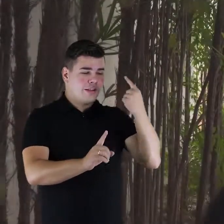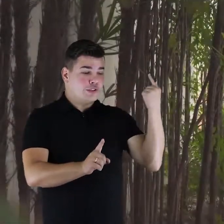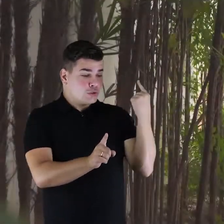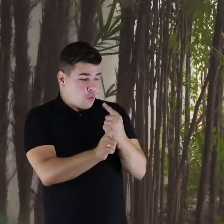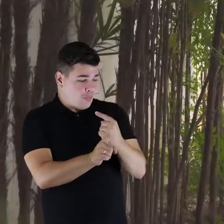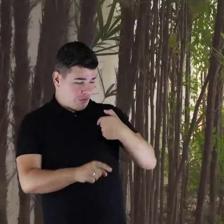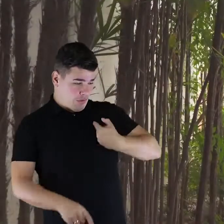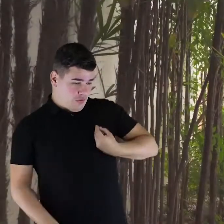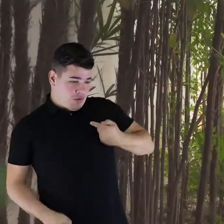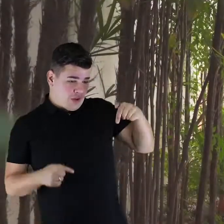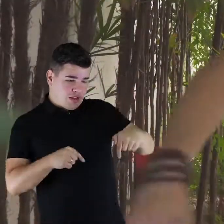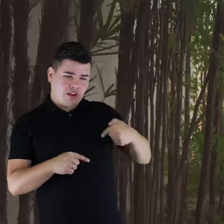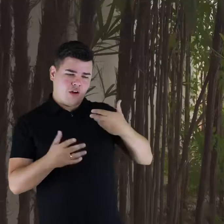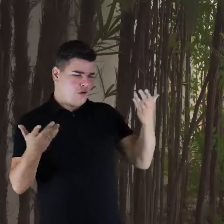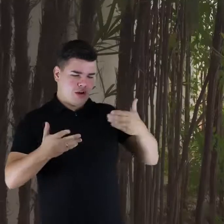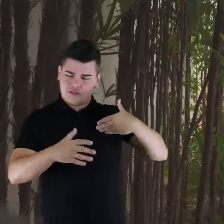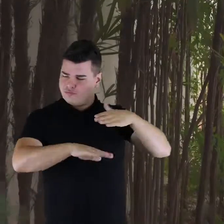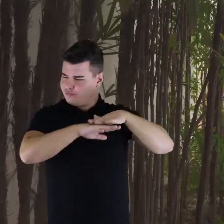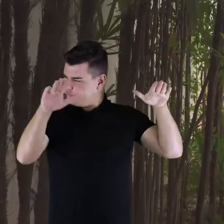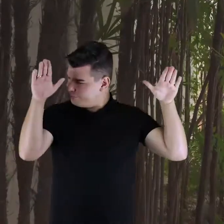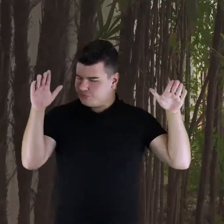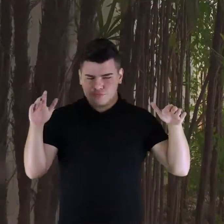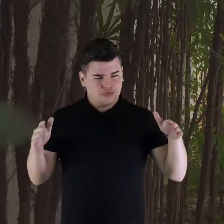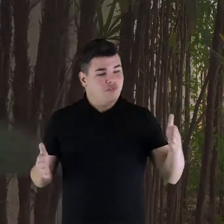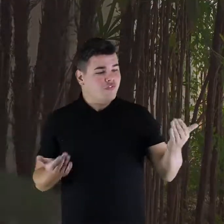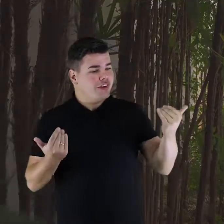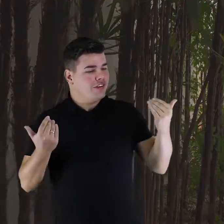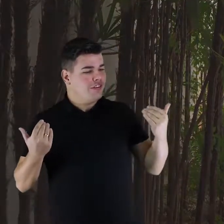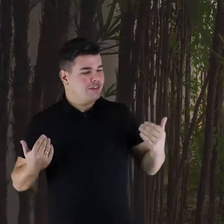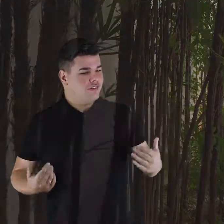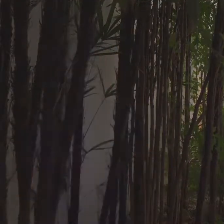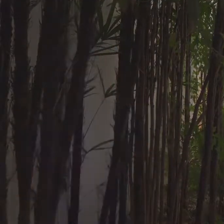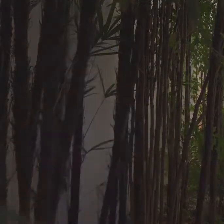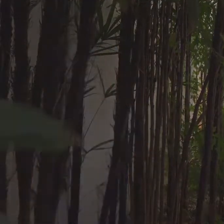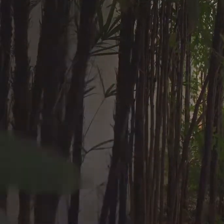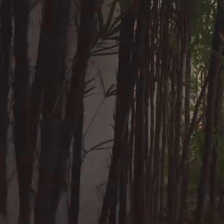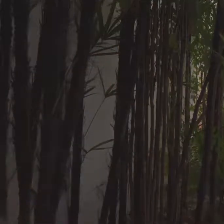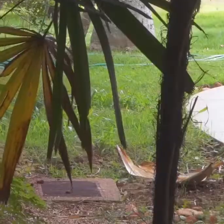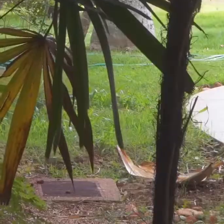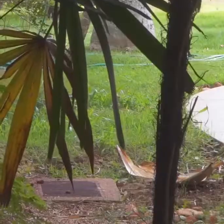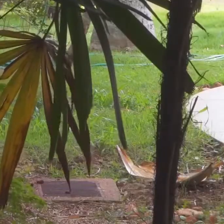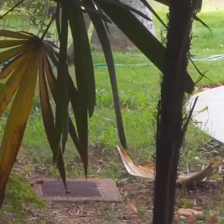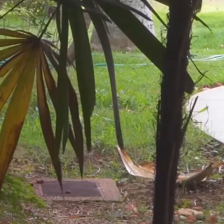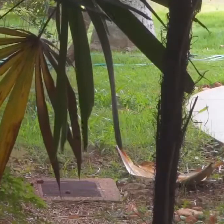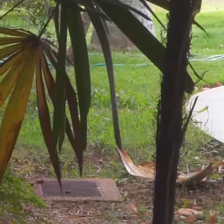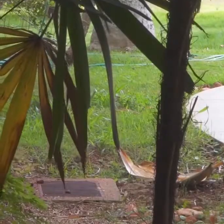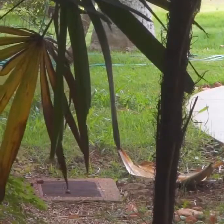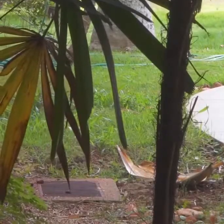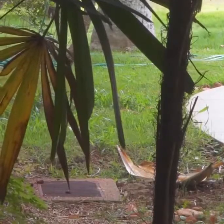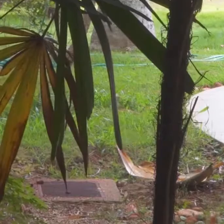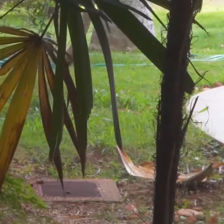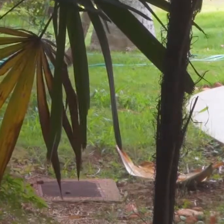Aruan se levanta. Pega o cachorro e, abaixado, caminha com ele pela lateral da casa.